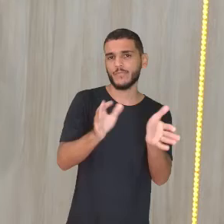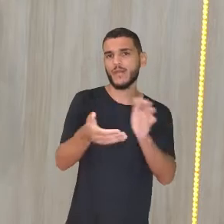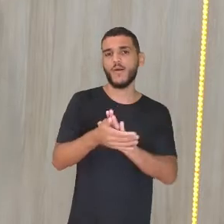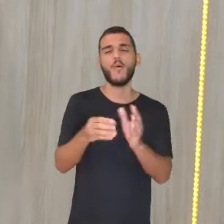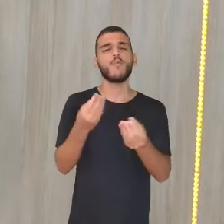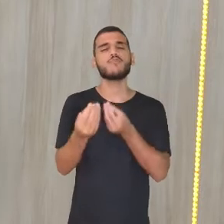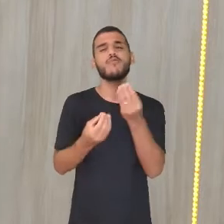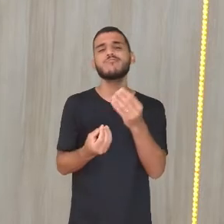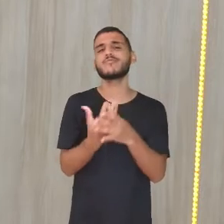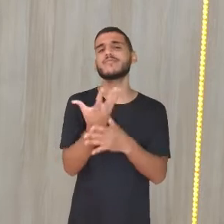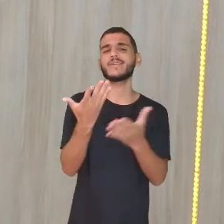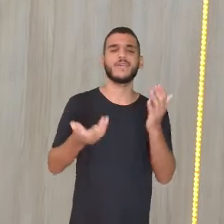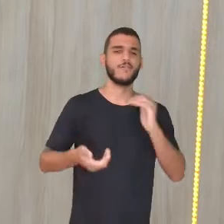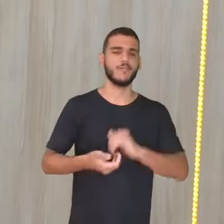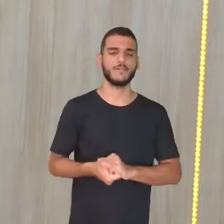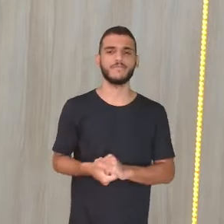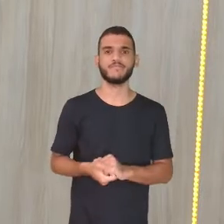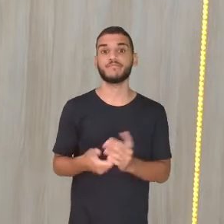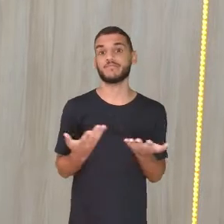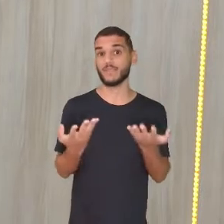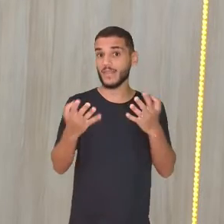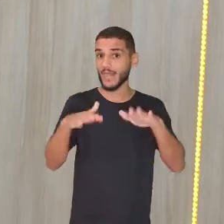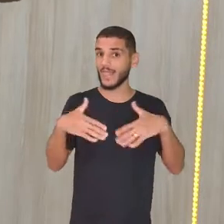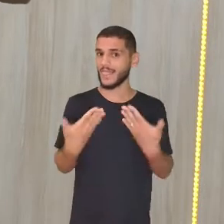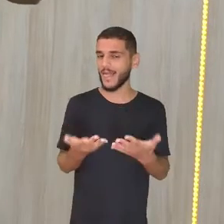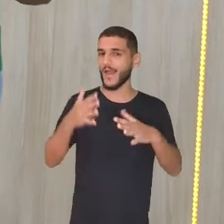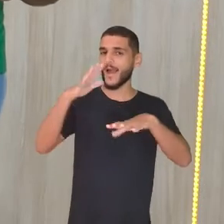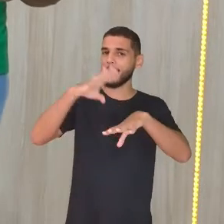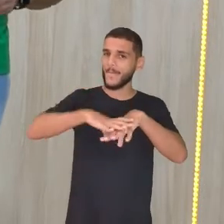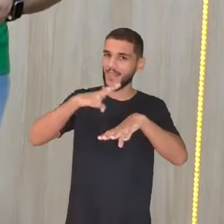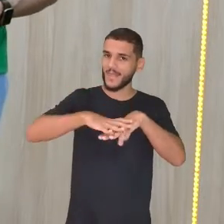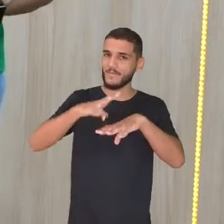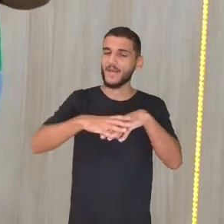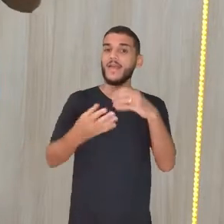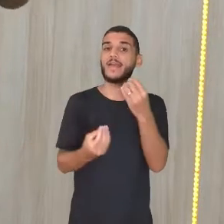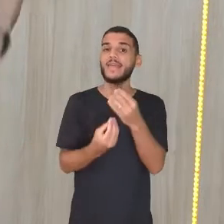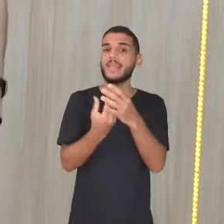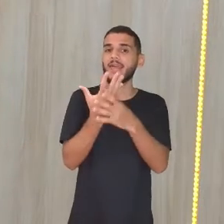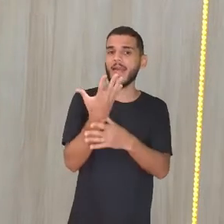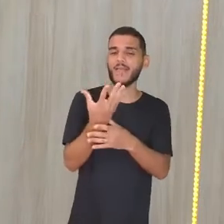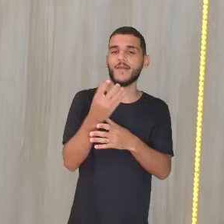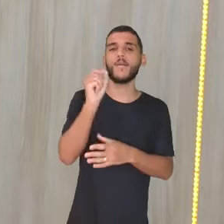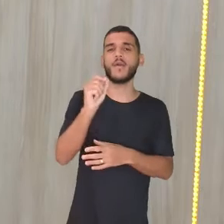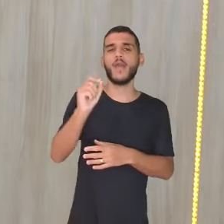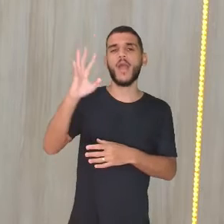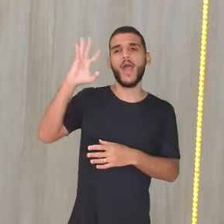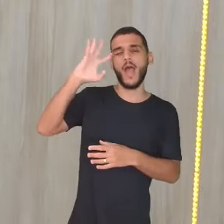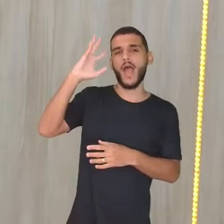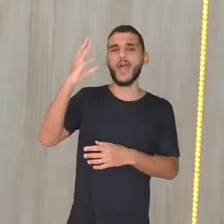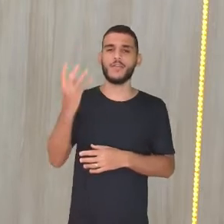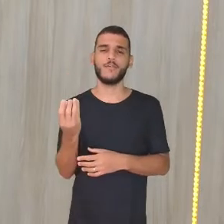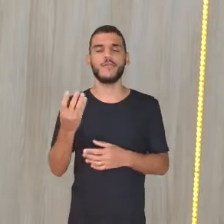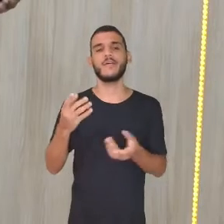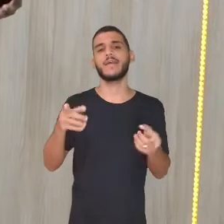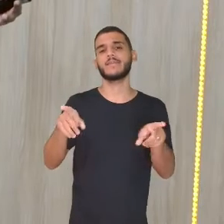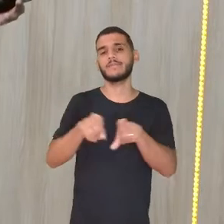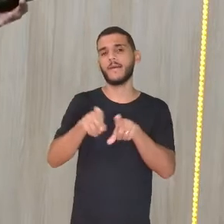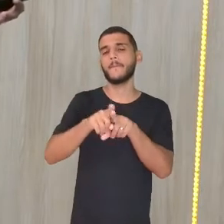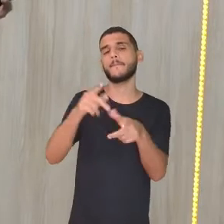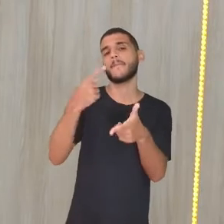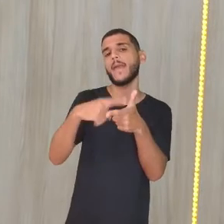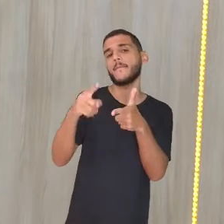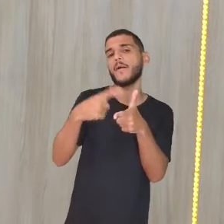sempre falo para vocês isso aqui. A matemática, ela foi criada para resolver, solucionar